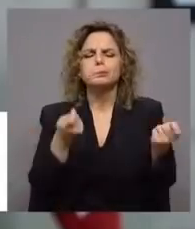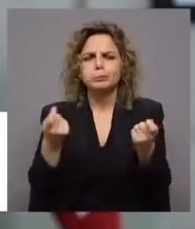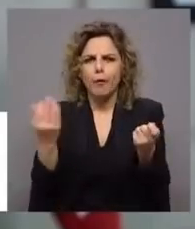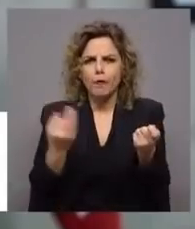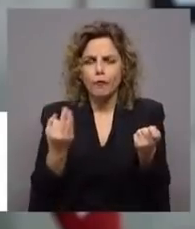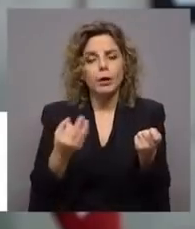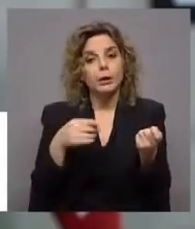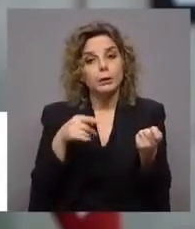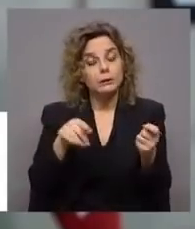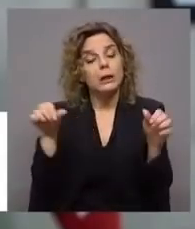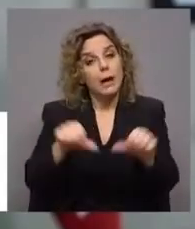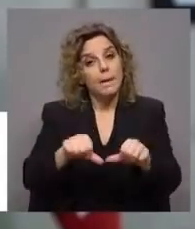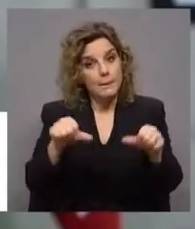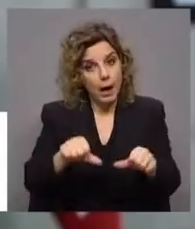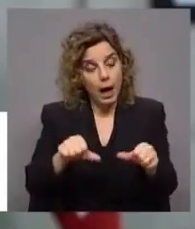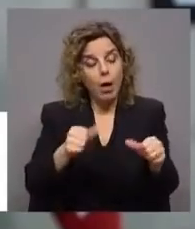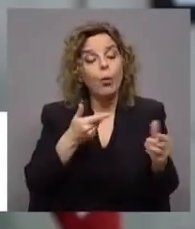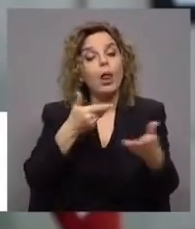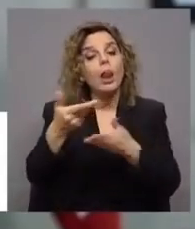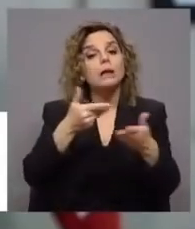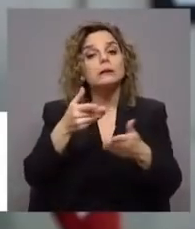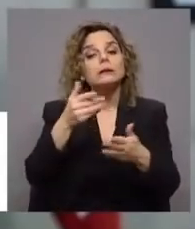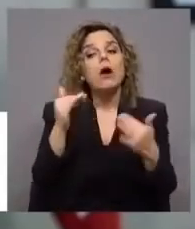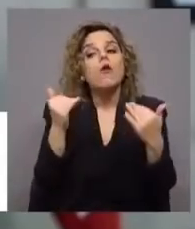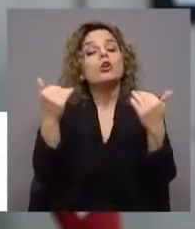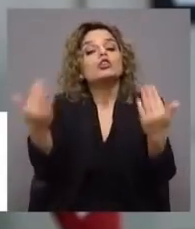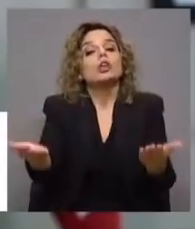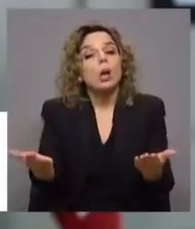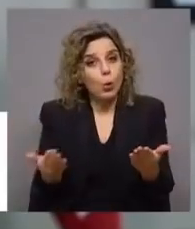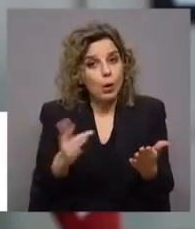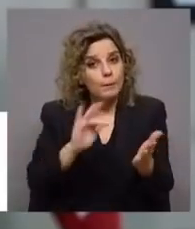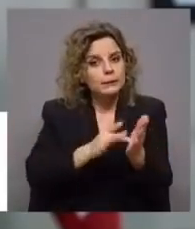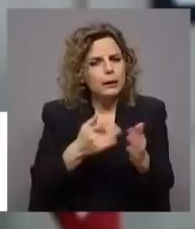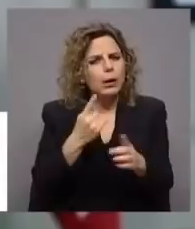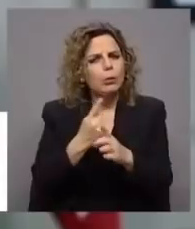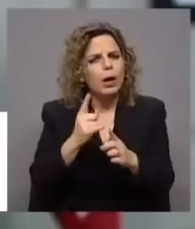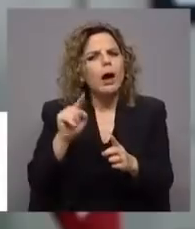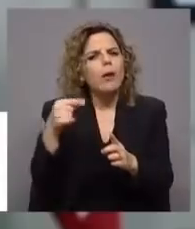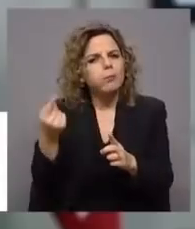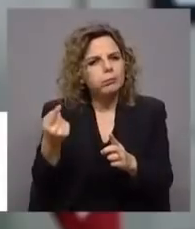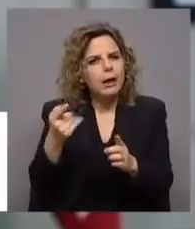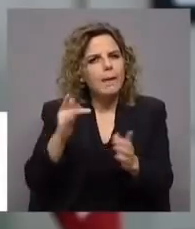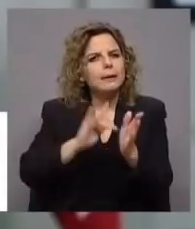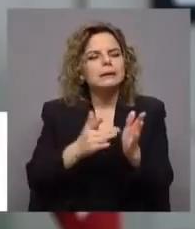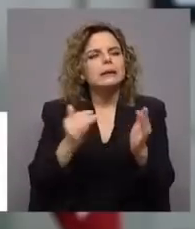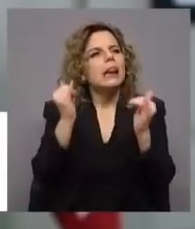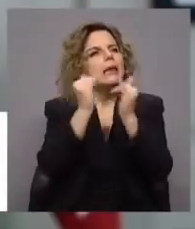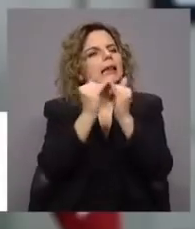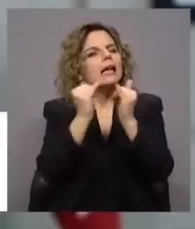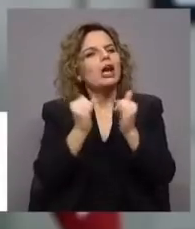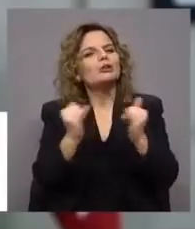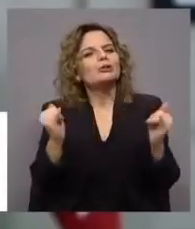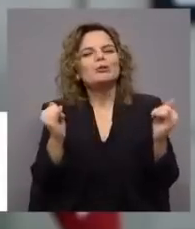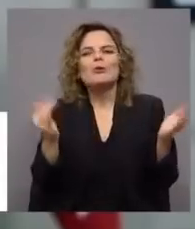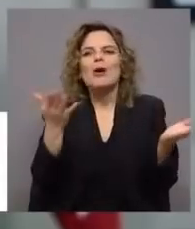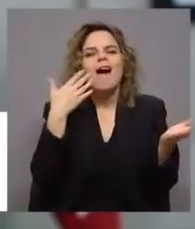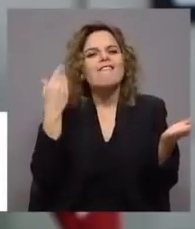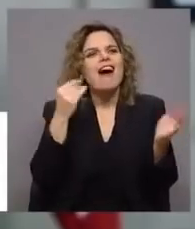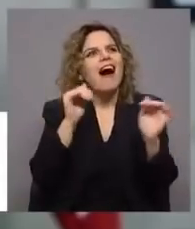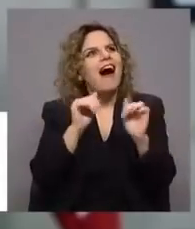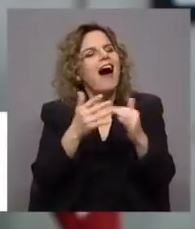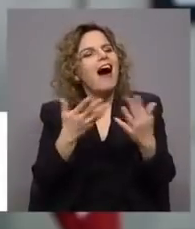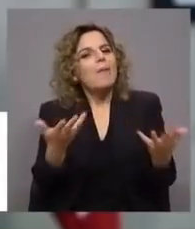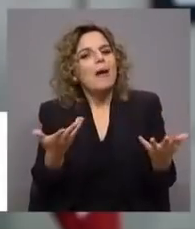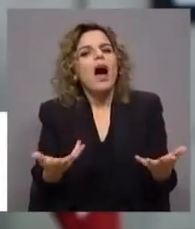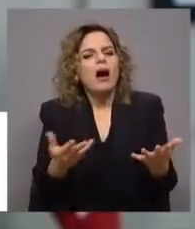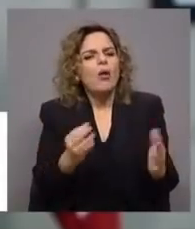as relações exteriores do Brasil, porque o Brasil chegou a ser quase protagonista internacional e hoje o Brasil é tratado